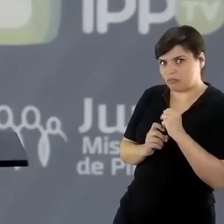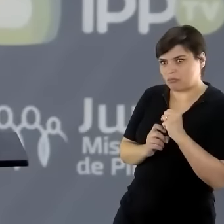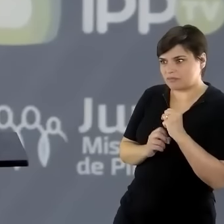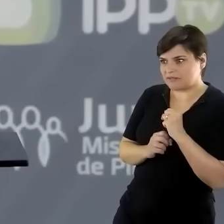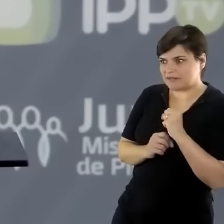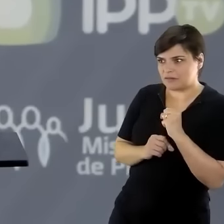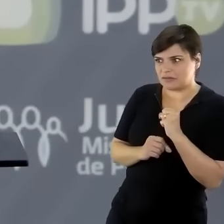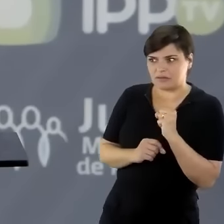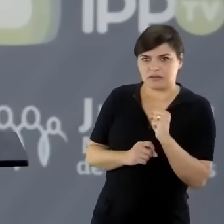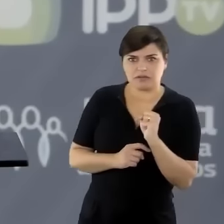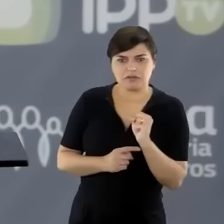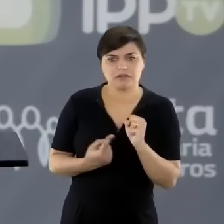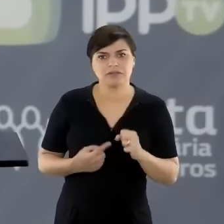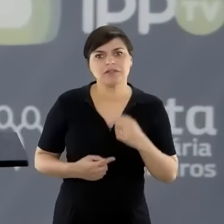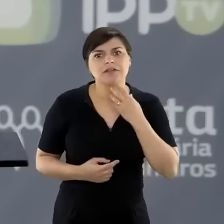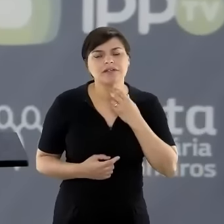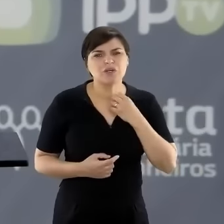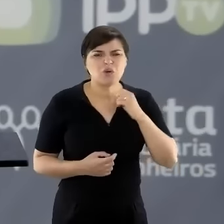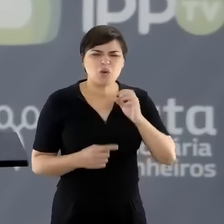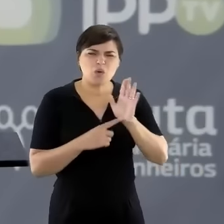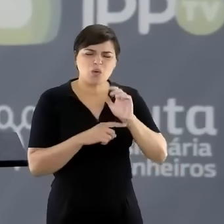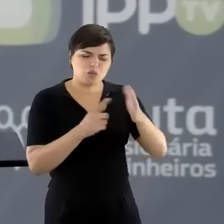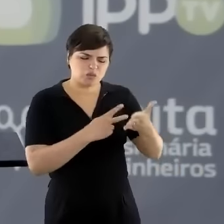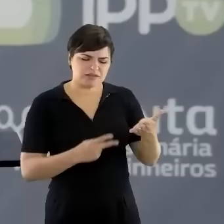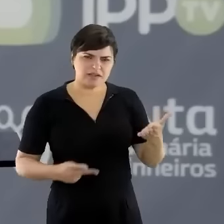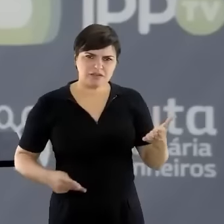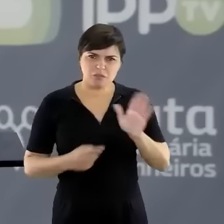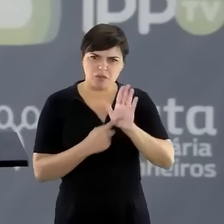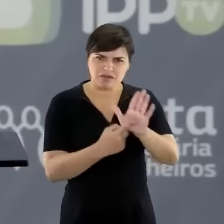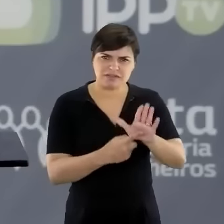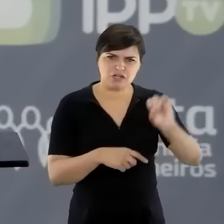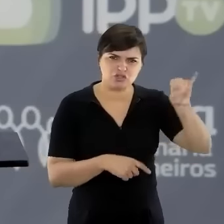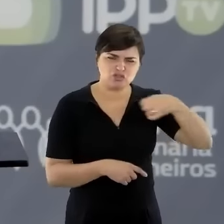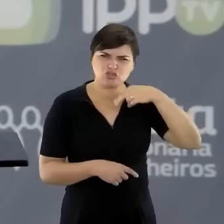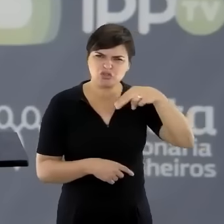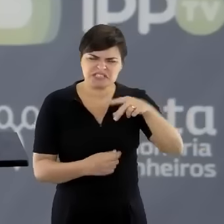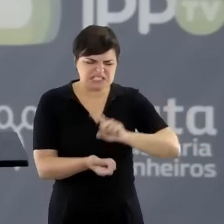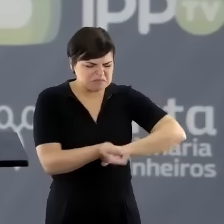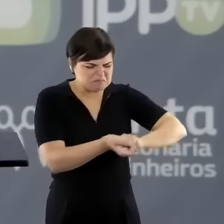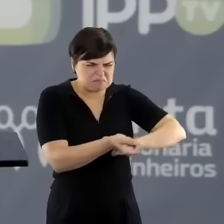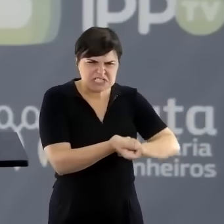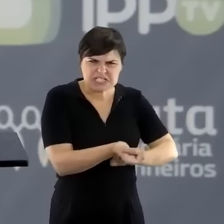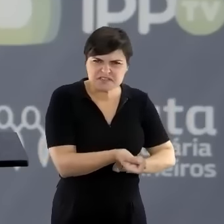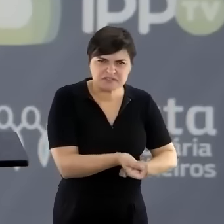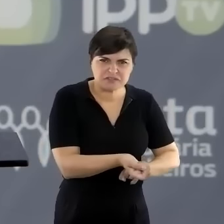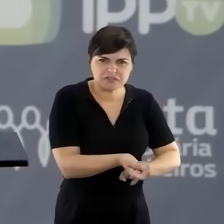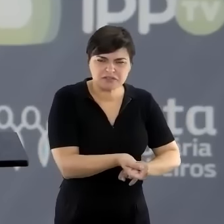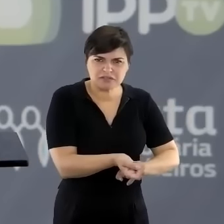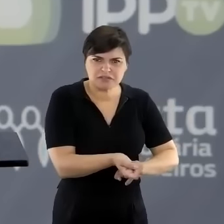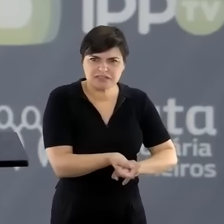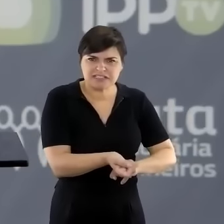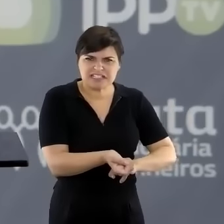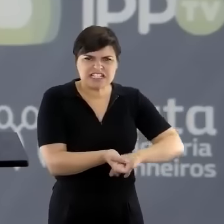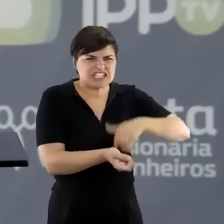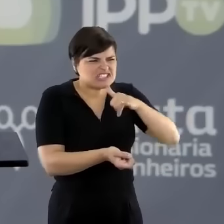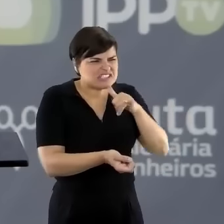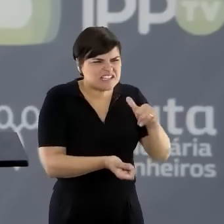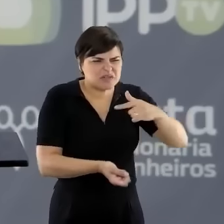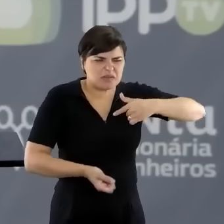o texto mostra que Jonas tá irado e falou graficamente eu quero